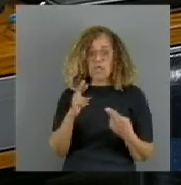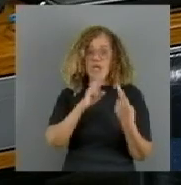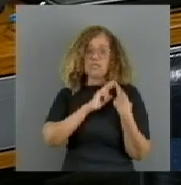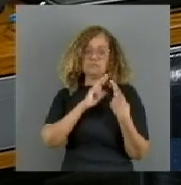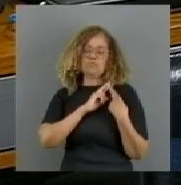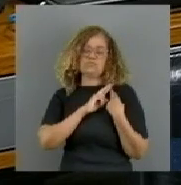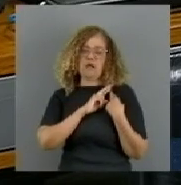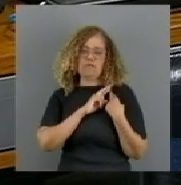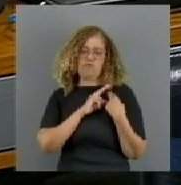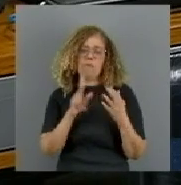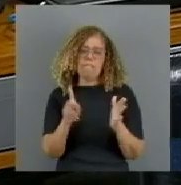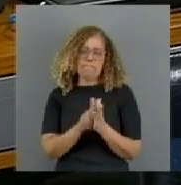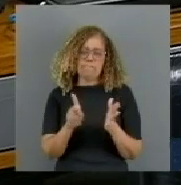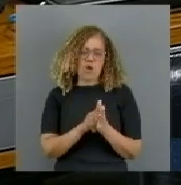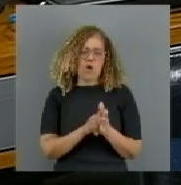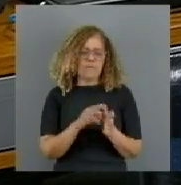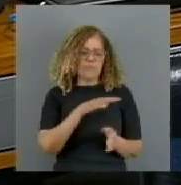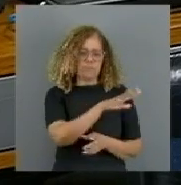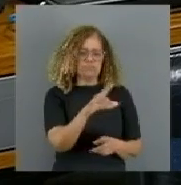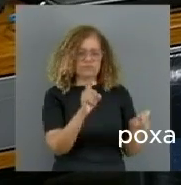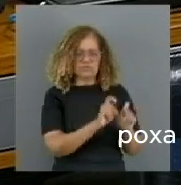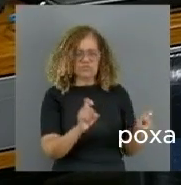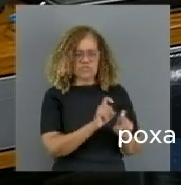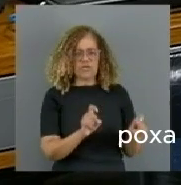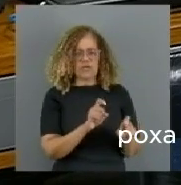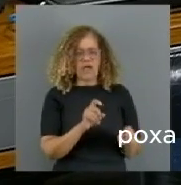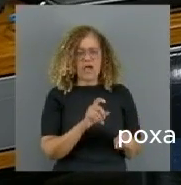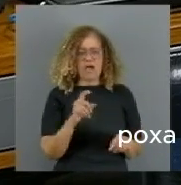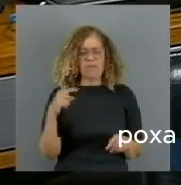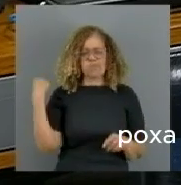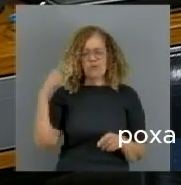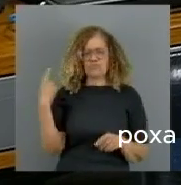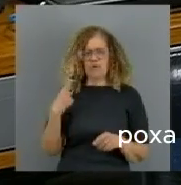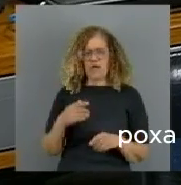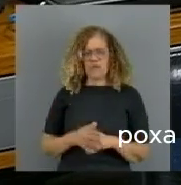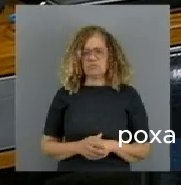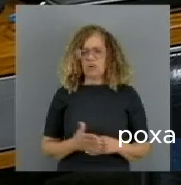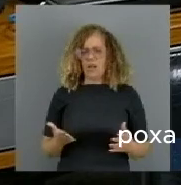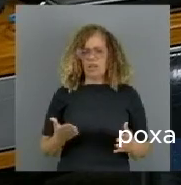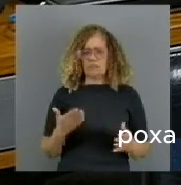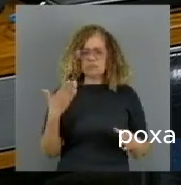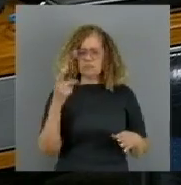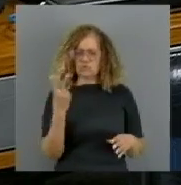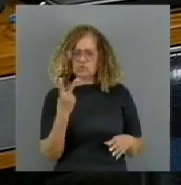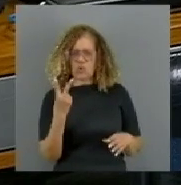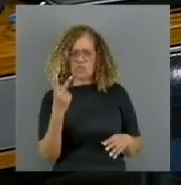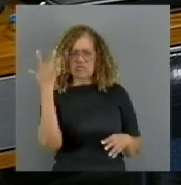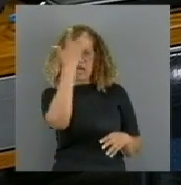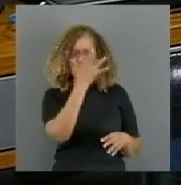do escritório de advogado. Poxa vida, estavam nesse tanto no governo. Haddad,